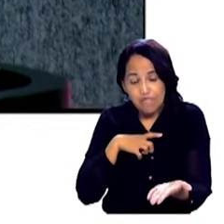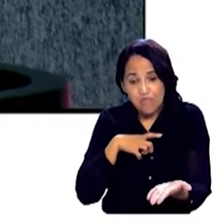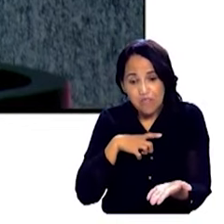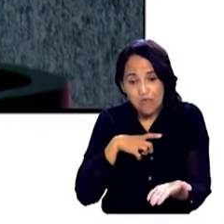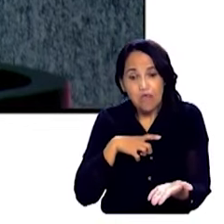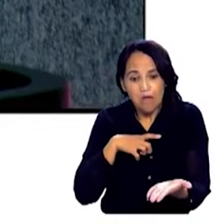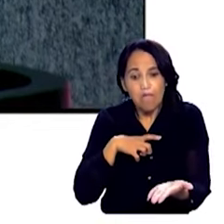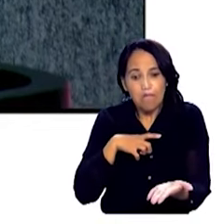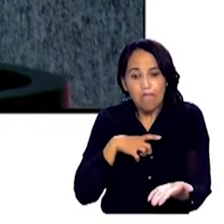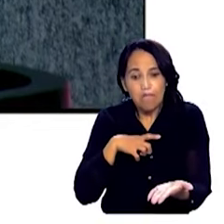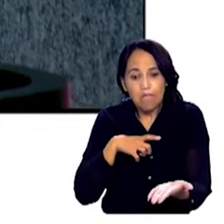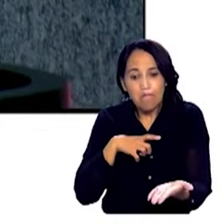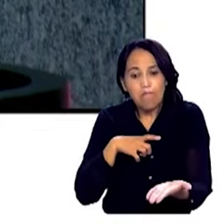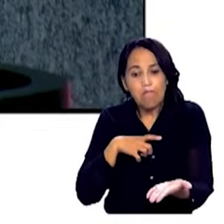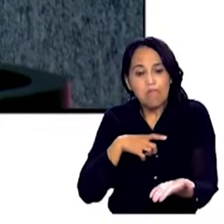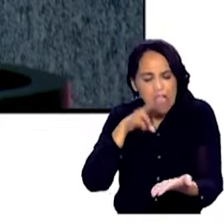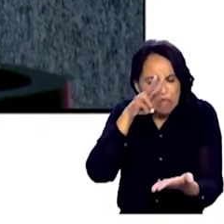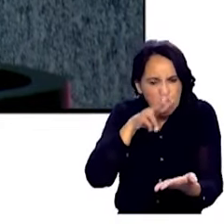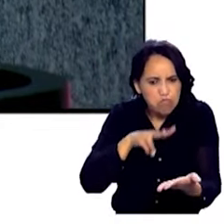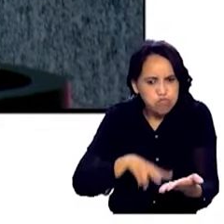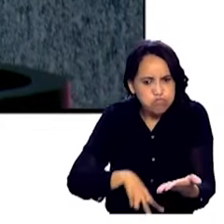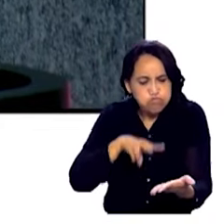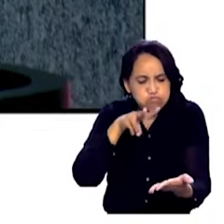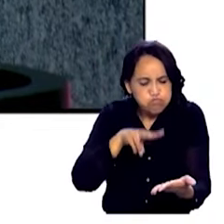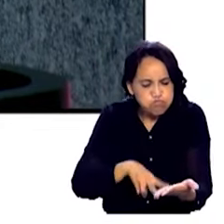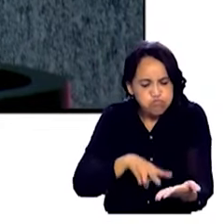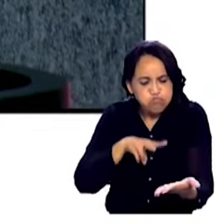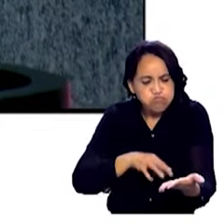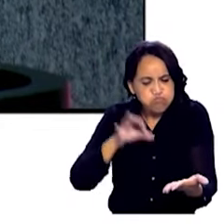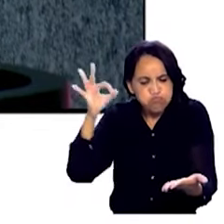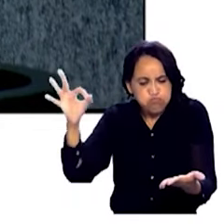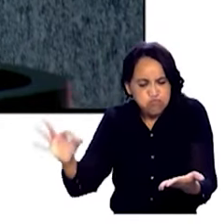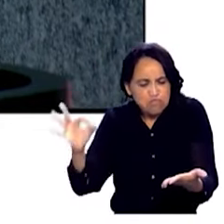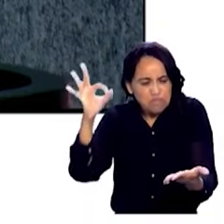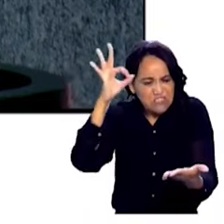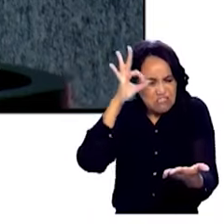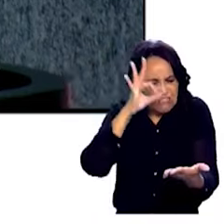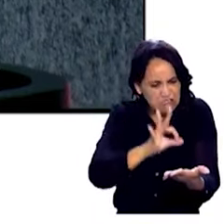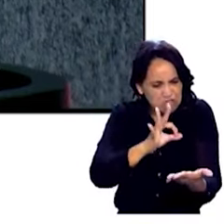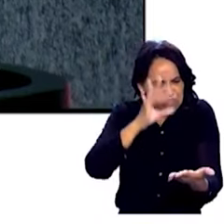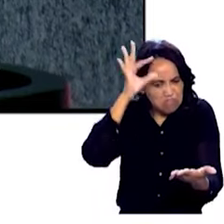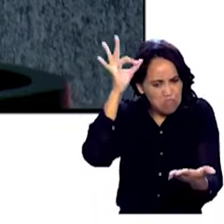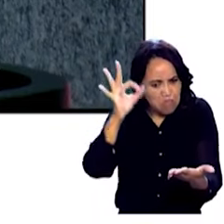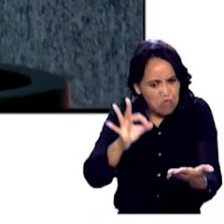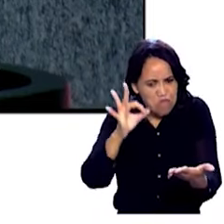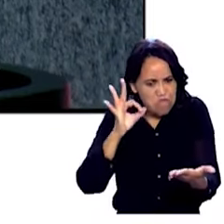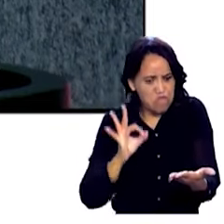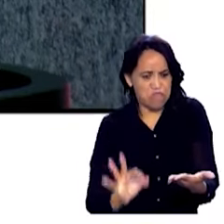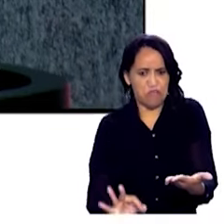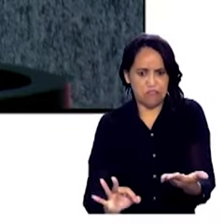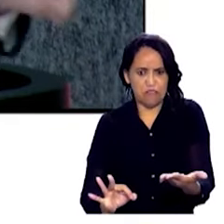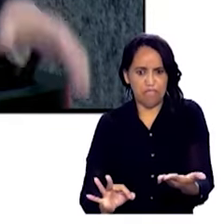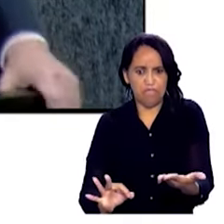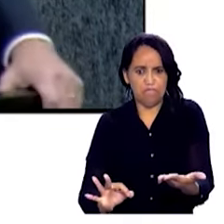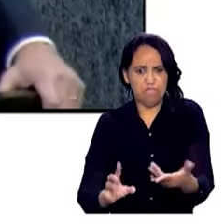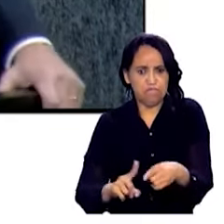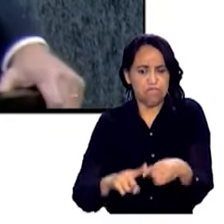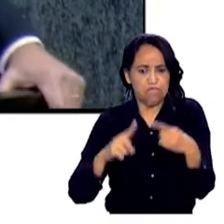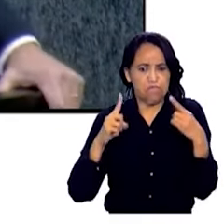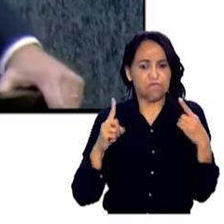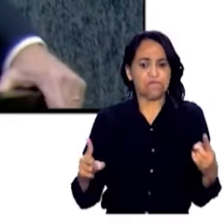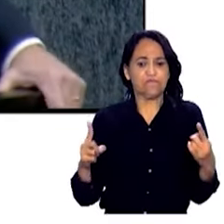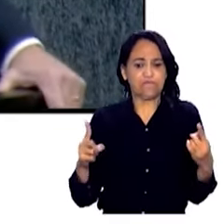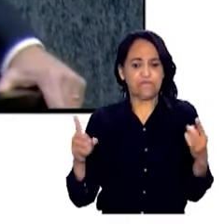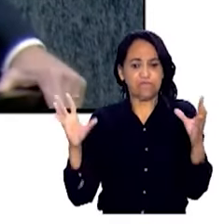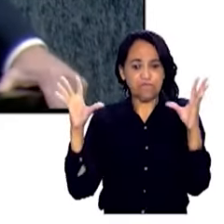suprema corte é lida com grande atenção Então essas são trade off que eles fizeram lá muito bem para concluir eu